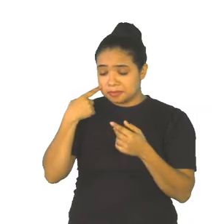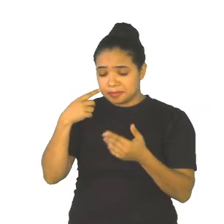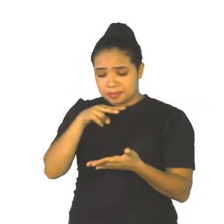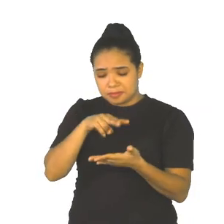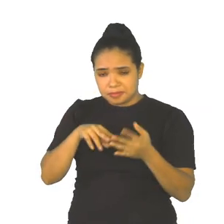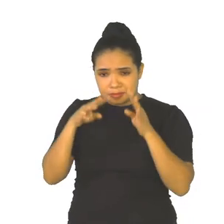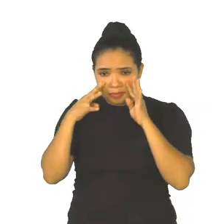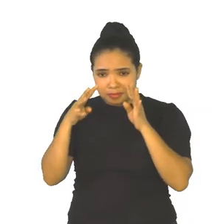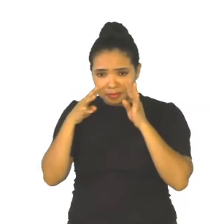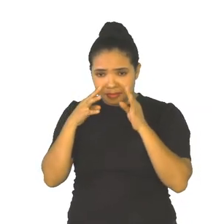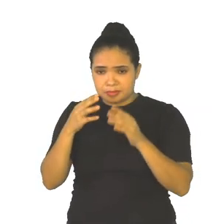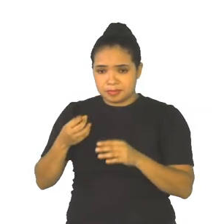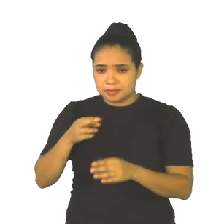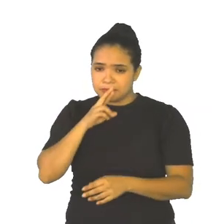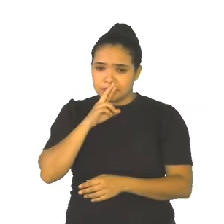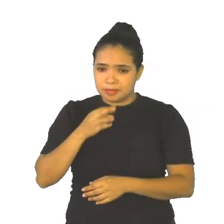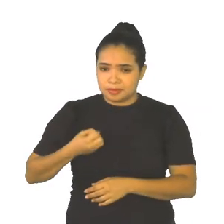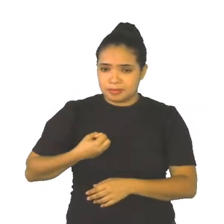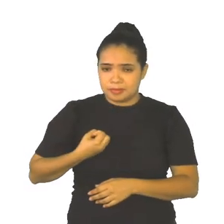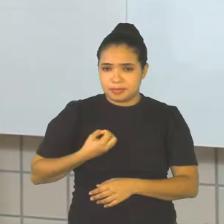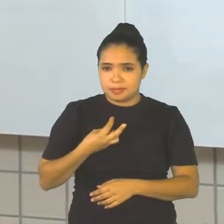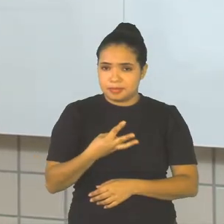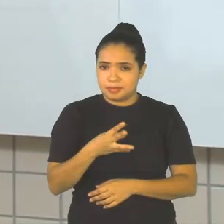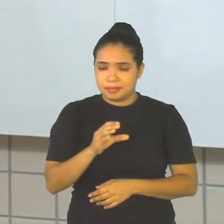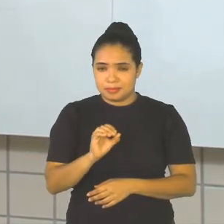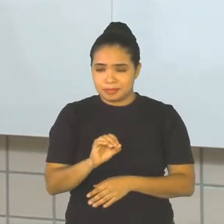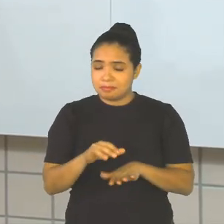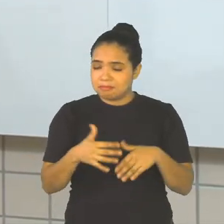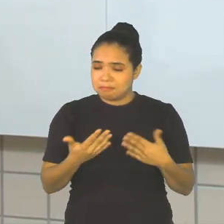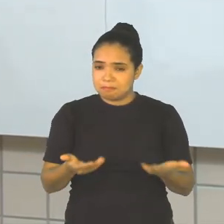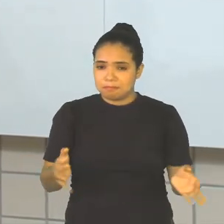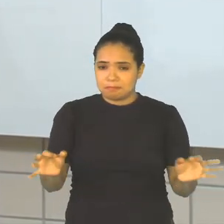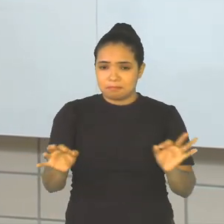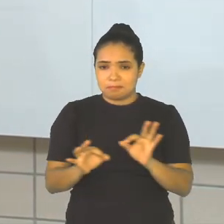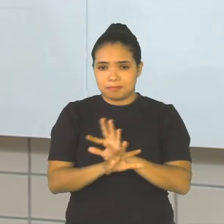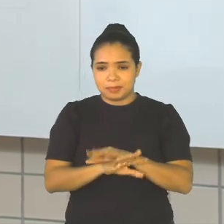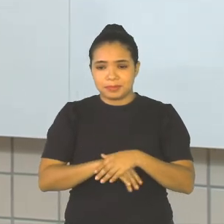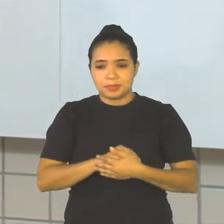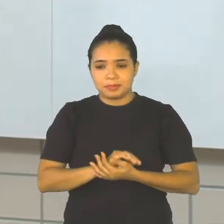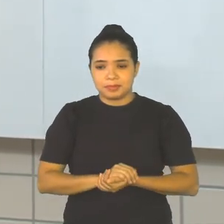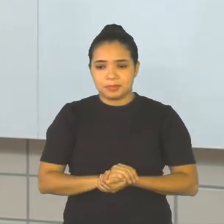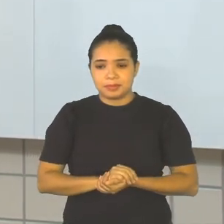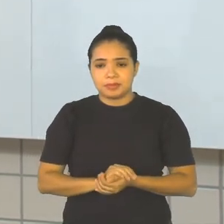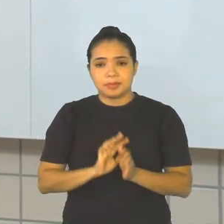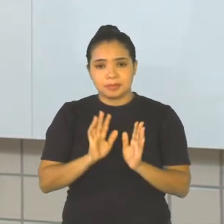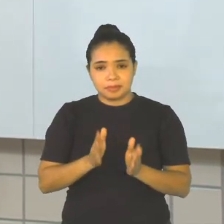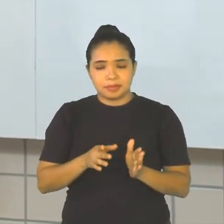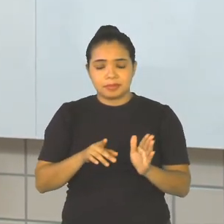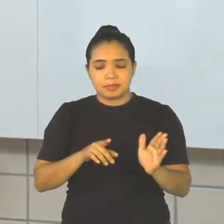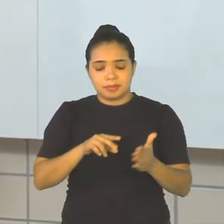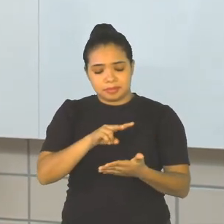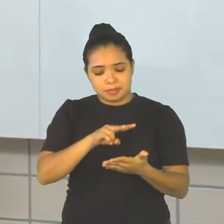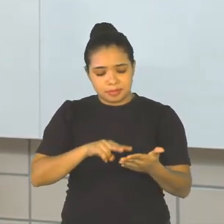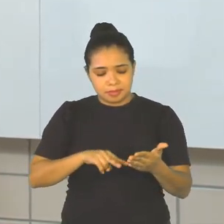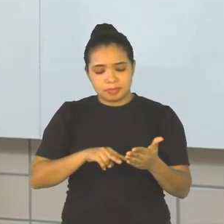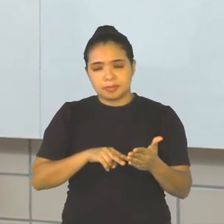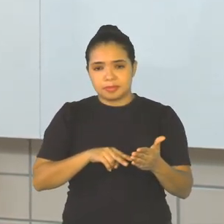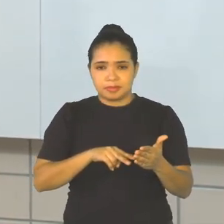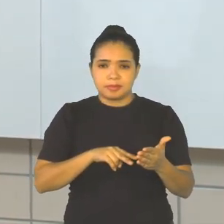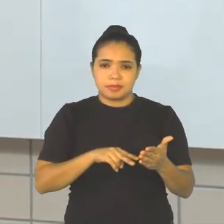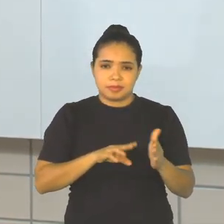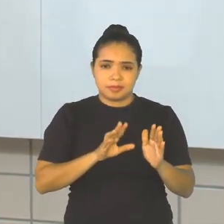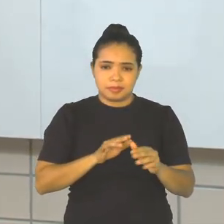30, ok? Então é isso. Nós hoje vimos a questão da definição